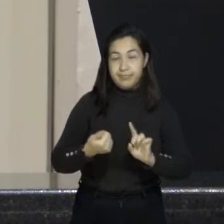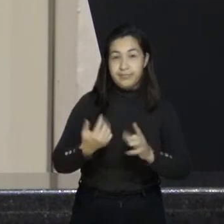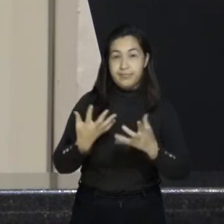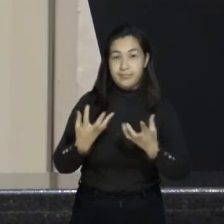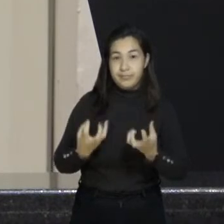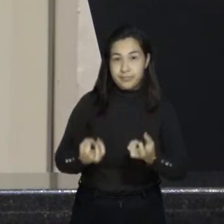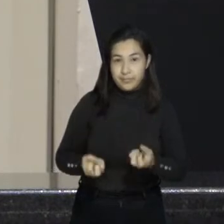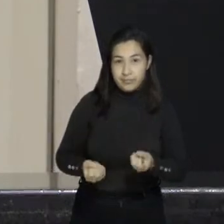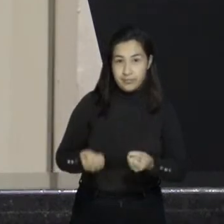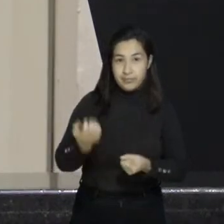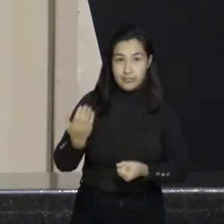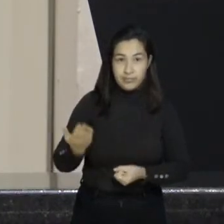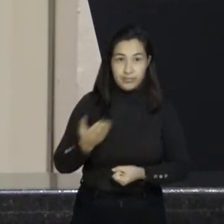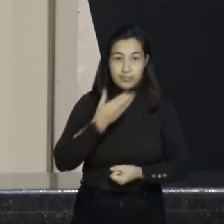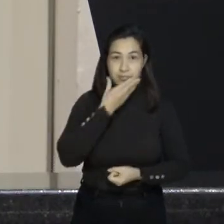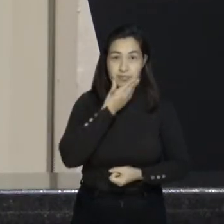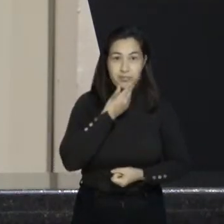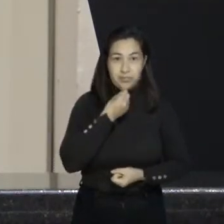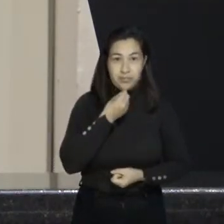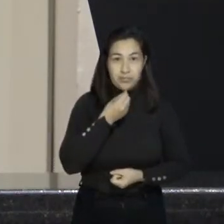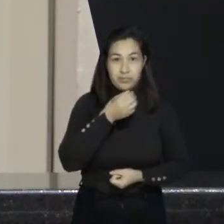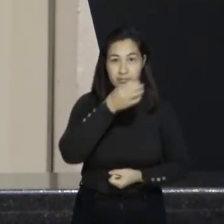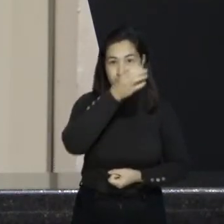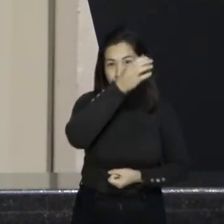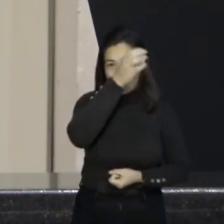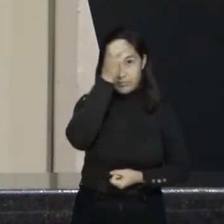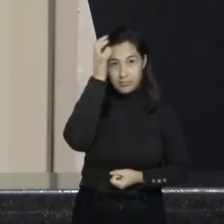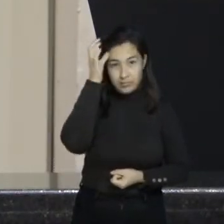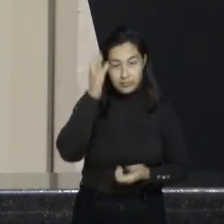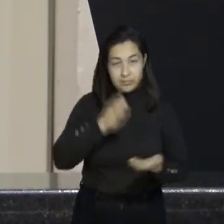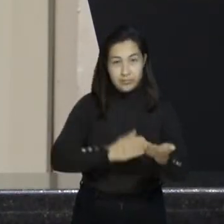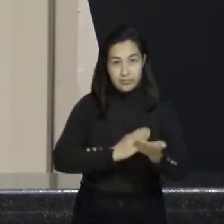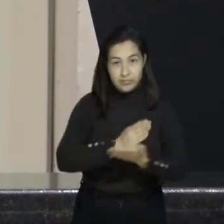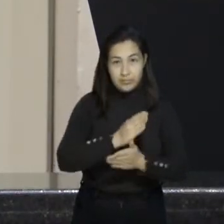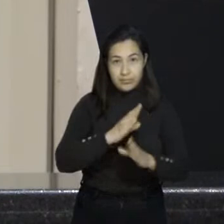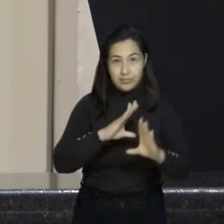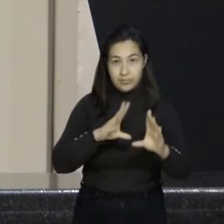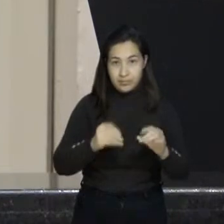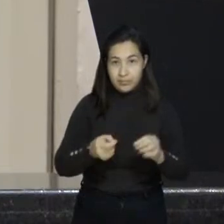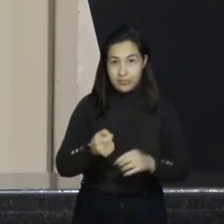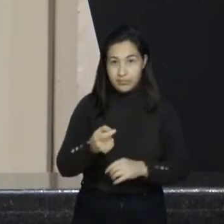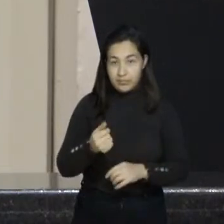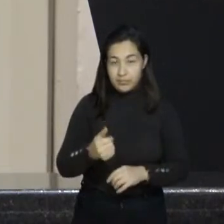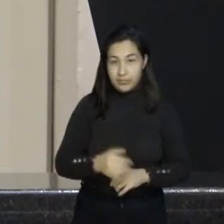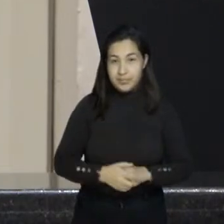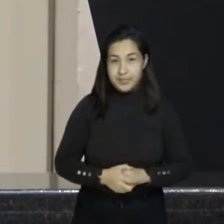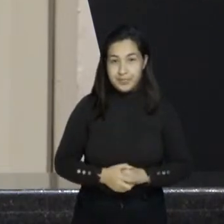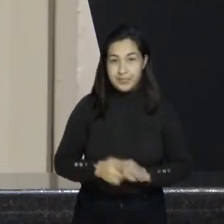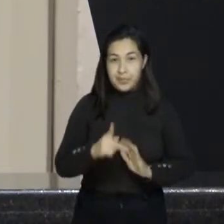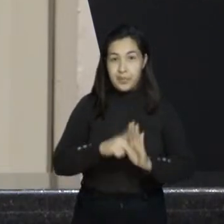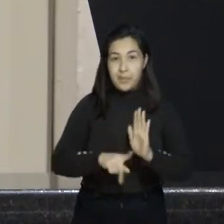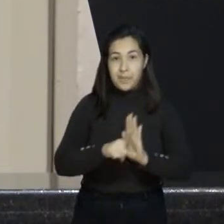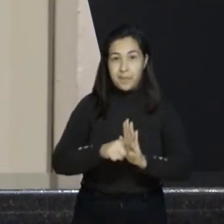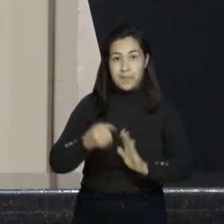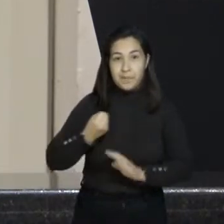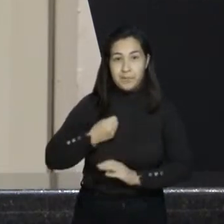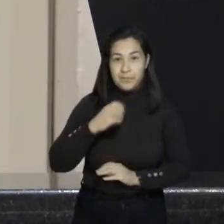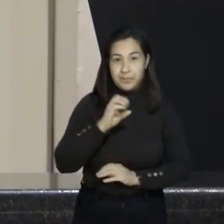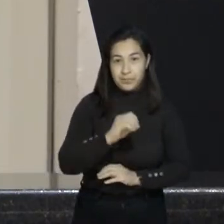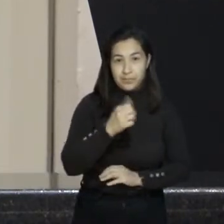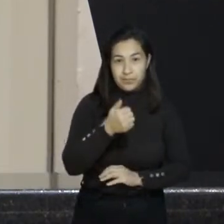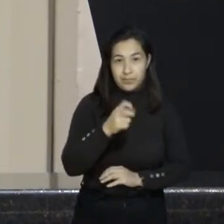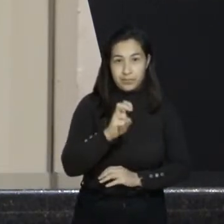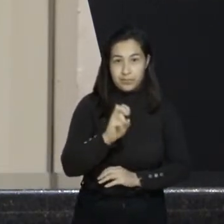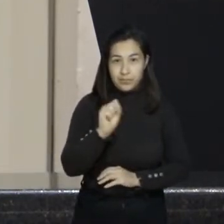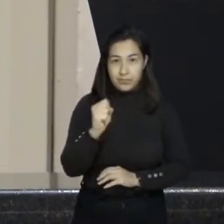verbal do Senhor deputado Carlos Humberto e é aprovado por maioria o projeto deles era 158